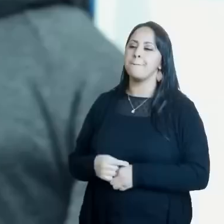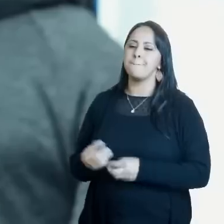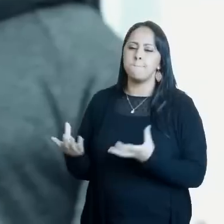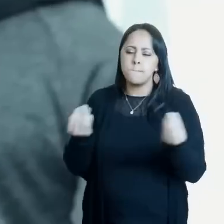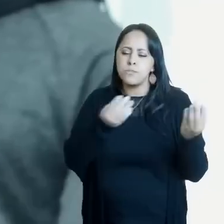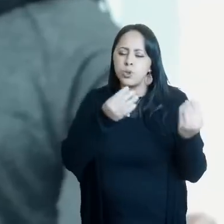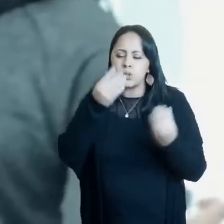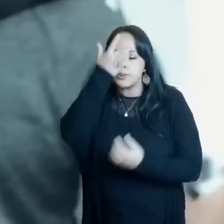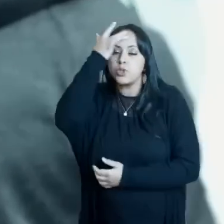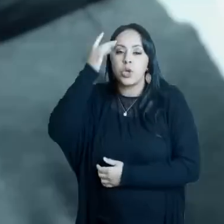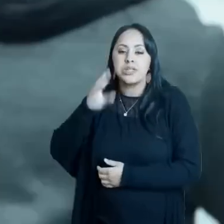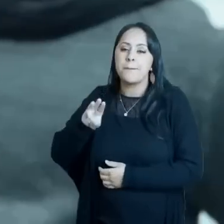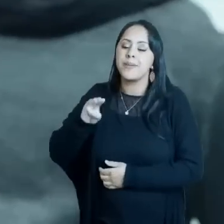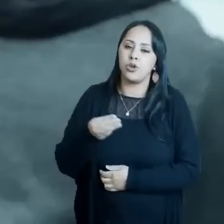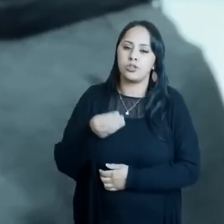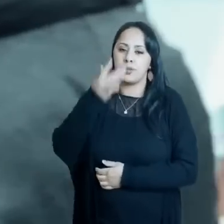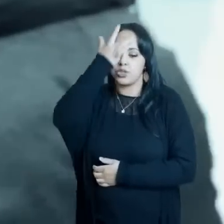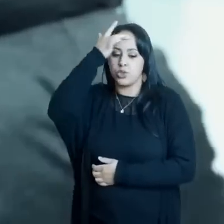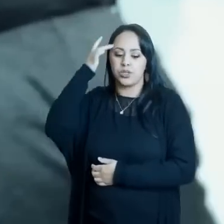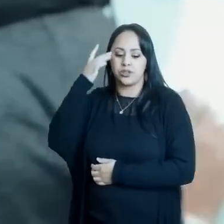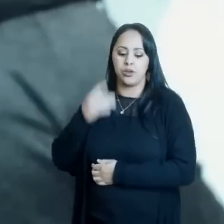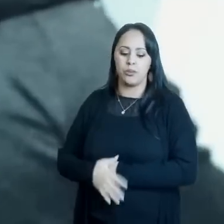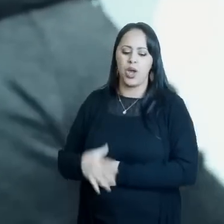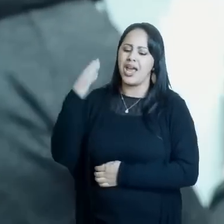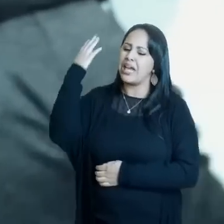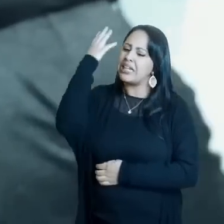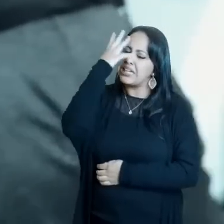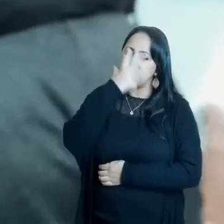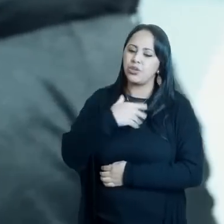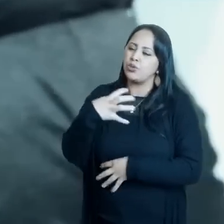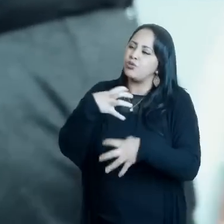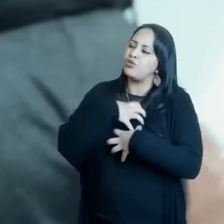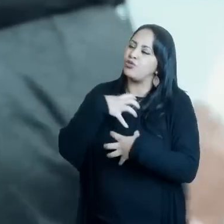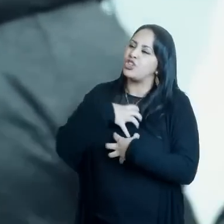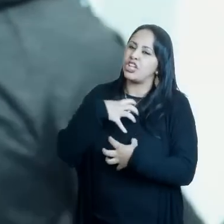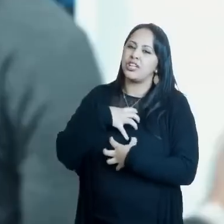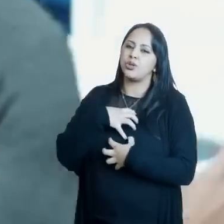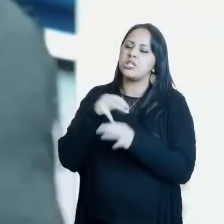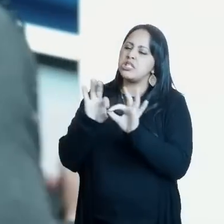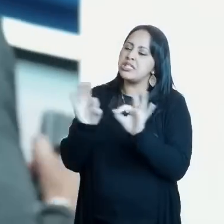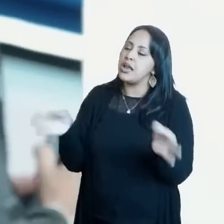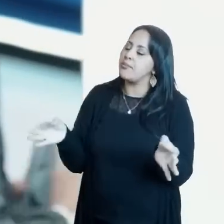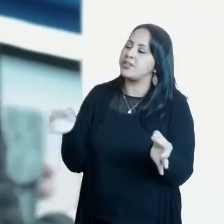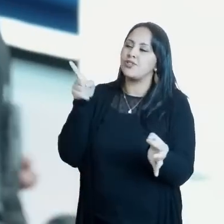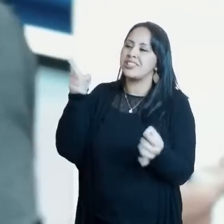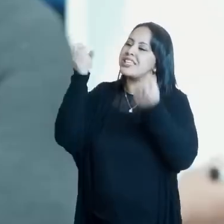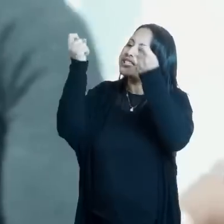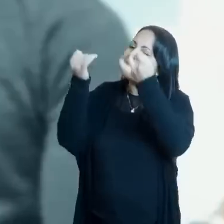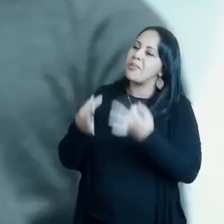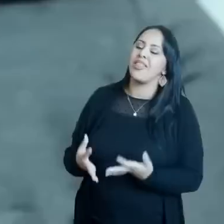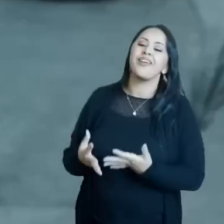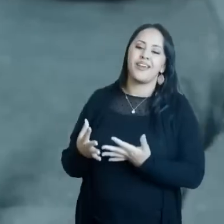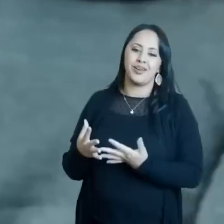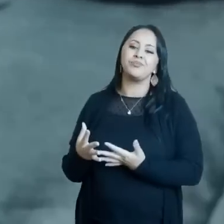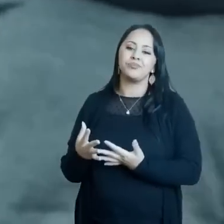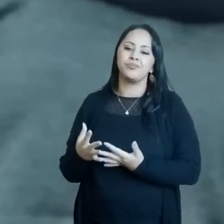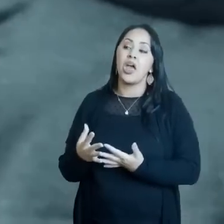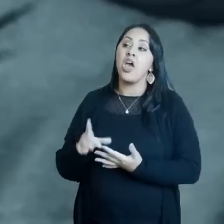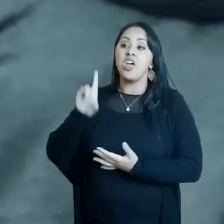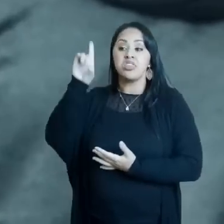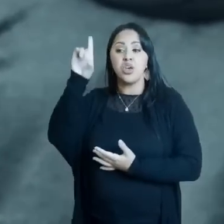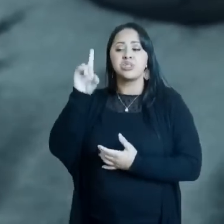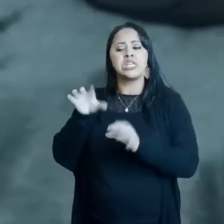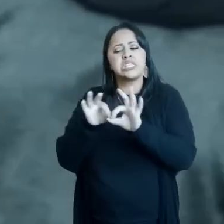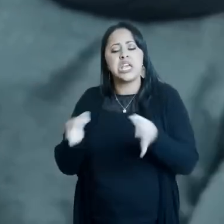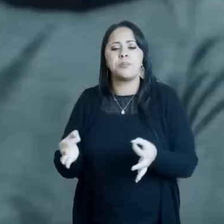seguem. E como é lindo ver a forma simples como você fala do evangelho. Porque Deus é simples, né? Sim. A gente